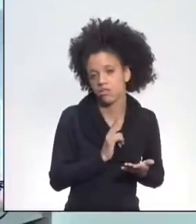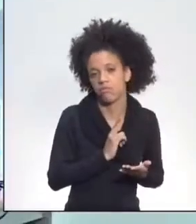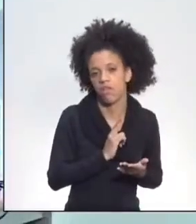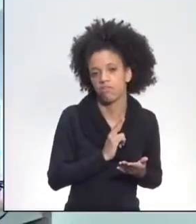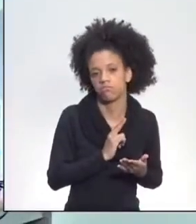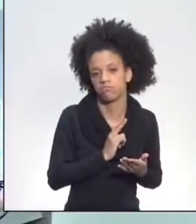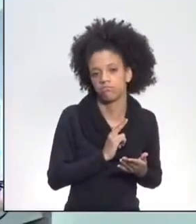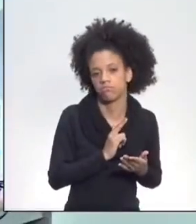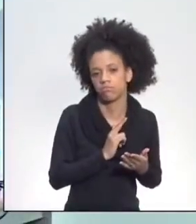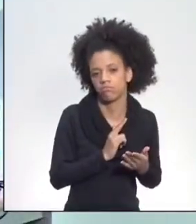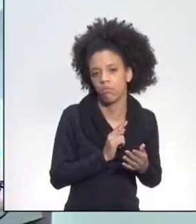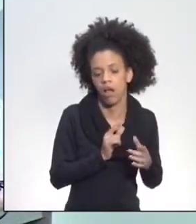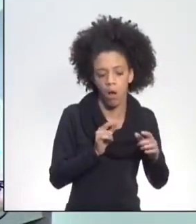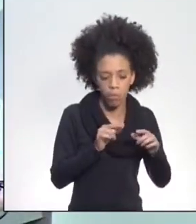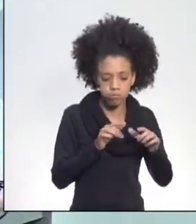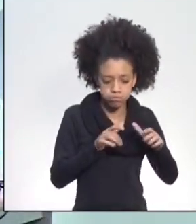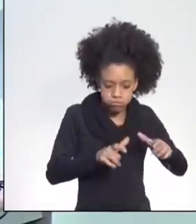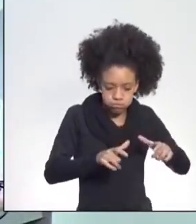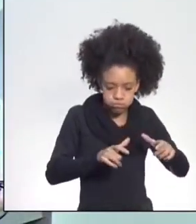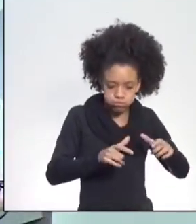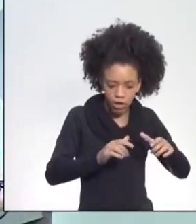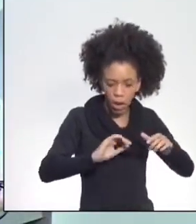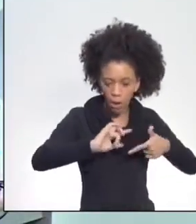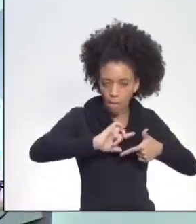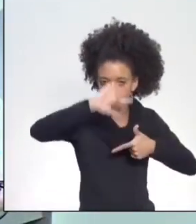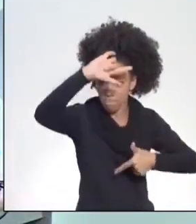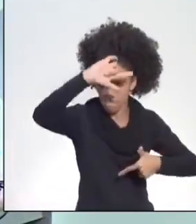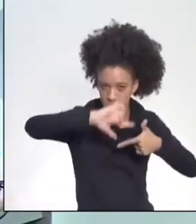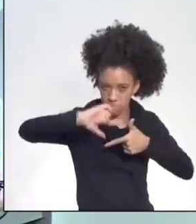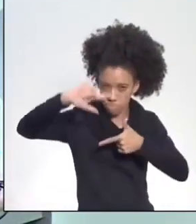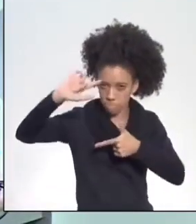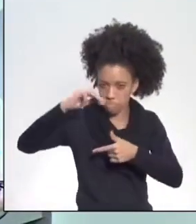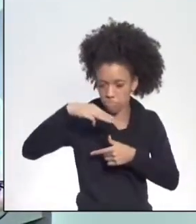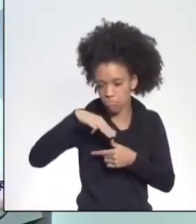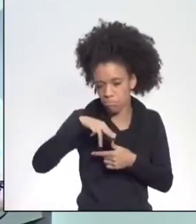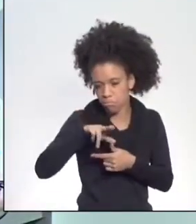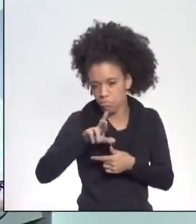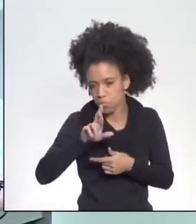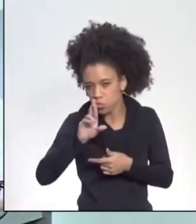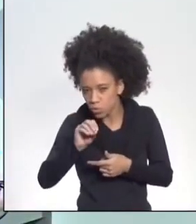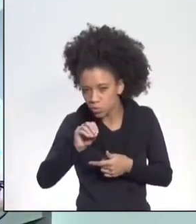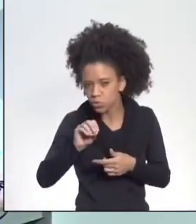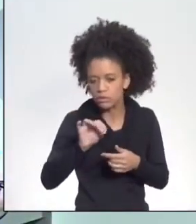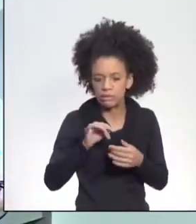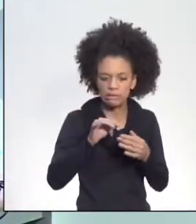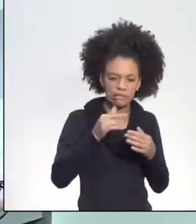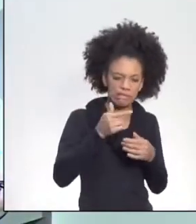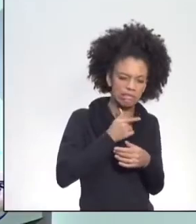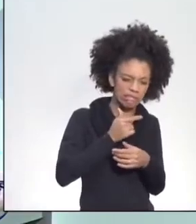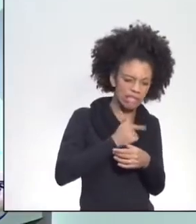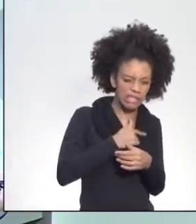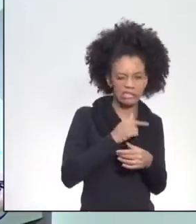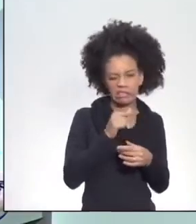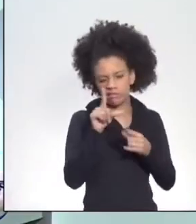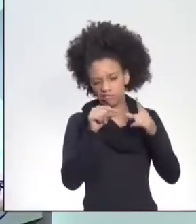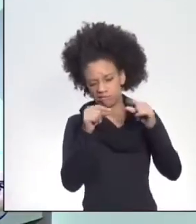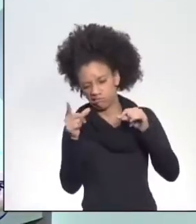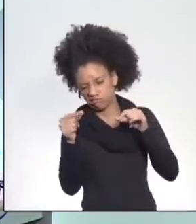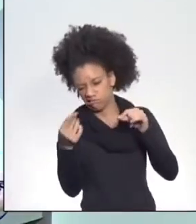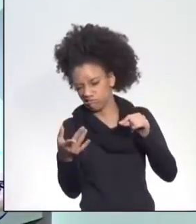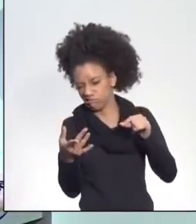muro externo da sua escola. Esse muro externo ele já está meio feinho, né, a tinta descascada, né, com